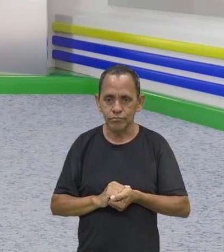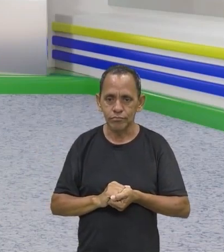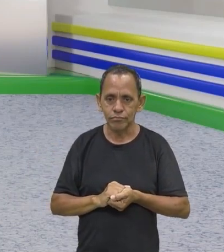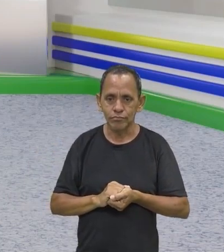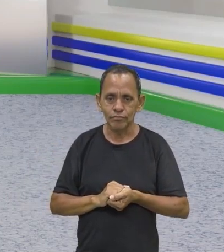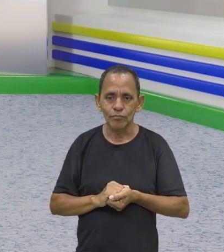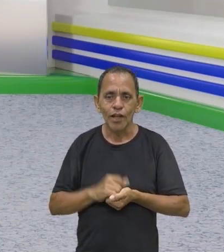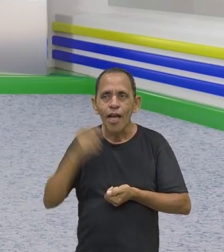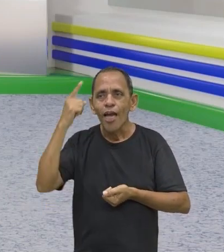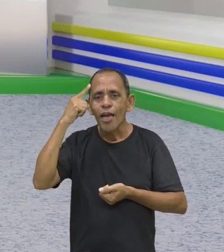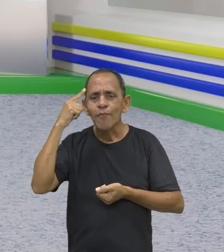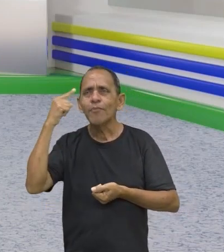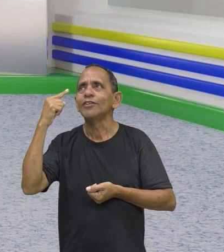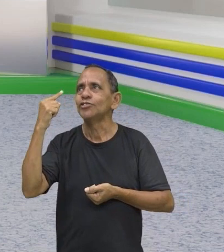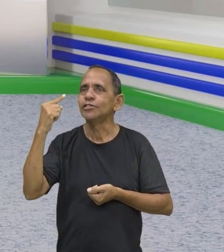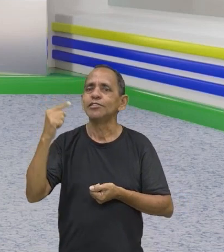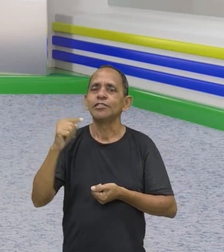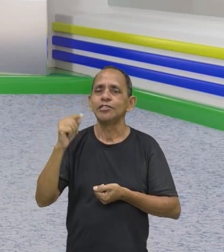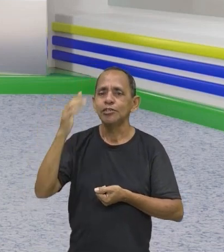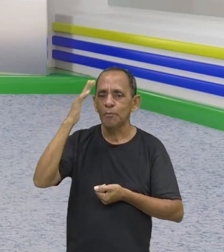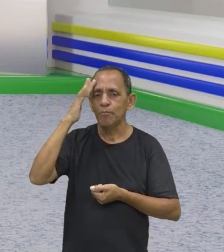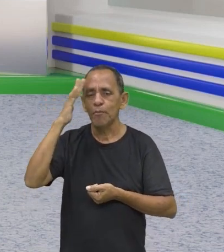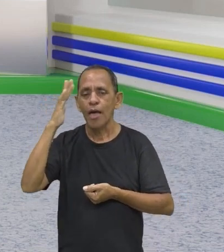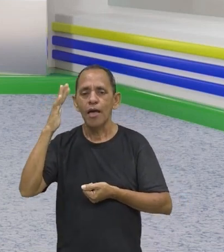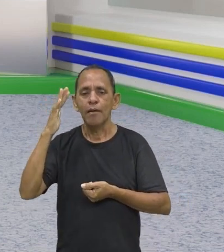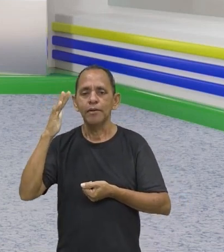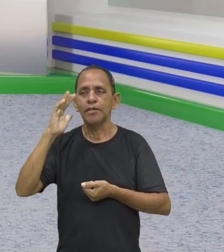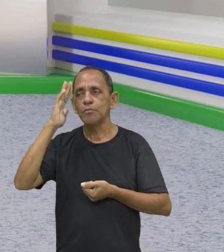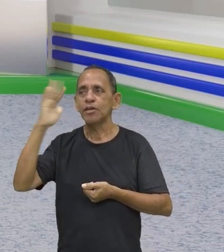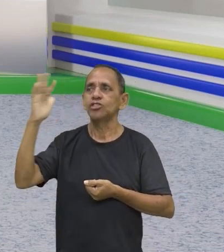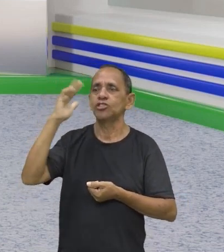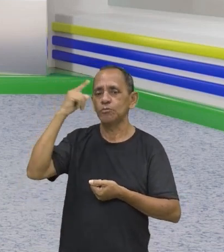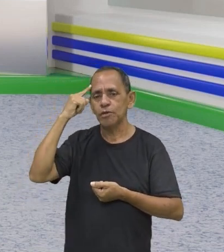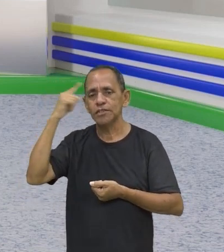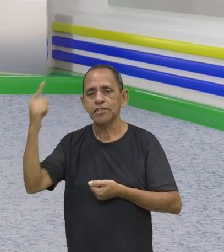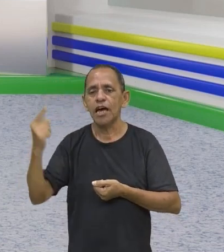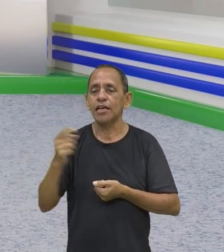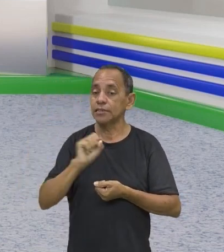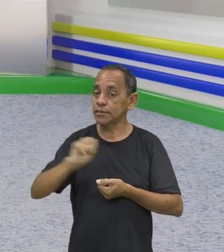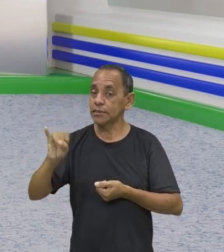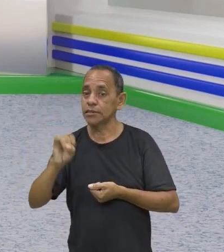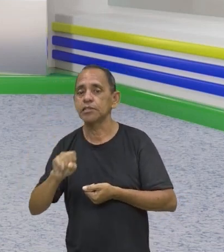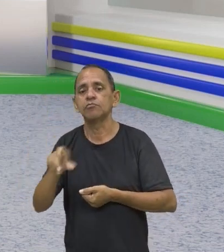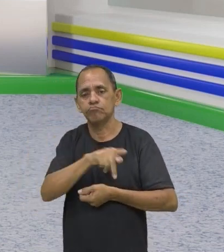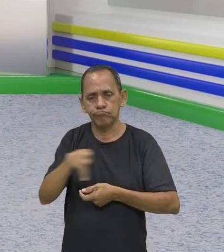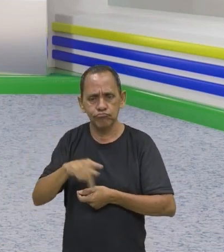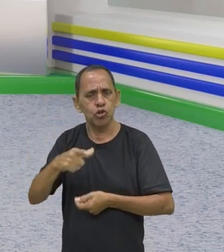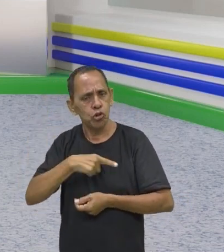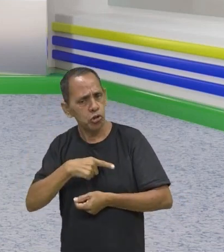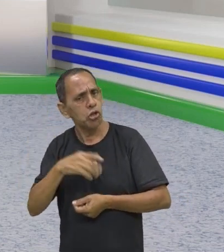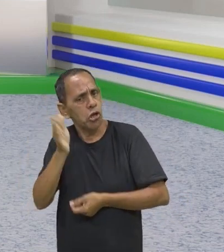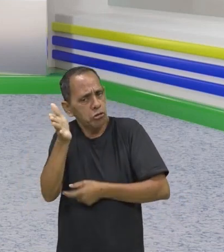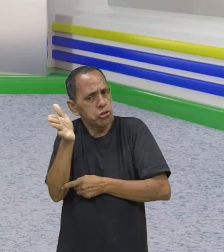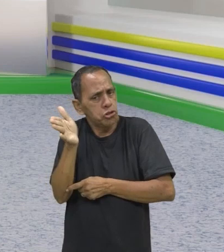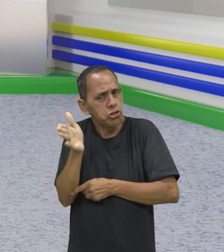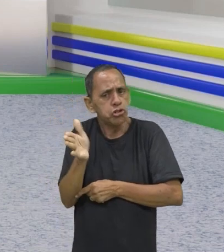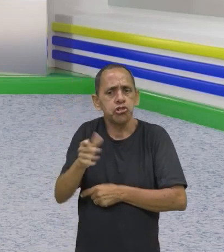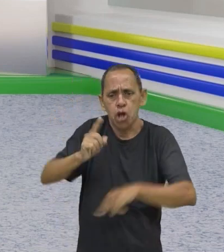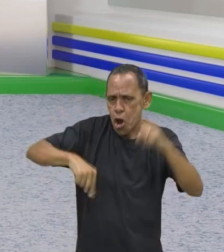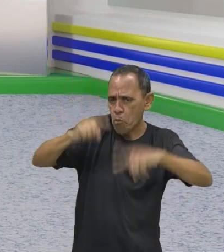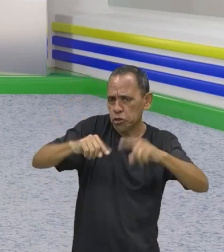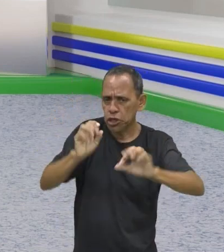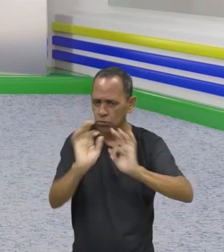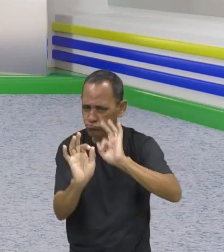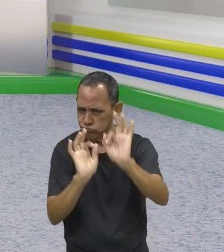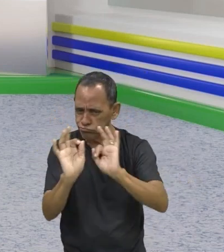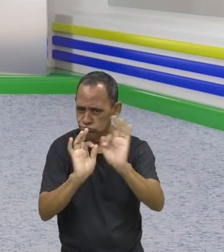são muito organizados, né, professora Cristiane? Sim. Já tiveram esse material organizado. Mas a gente reforça a necessidade de